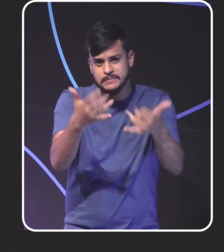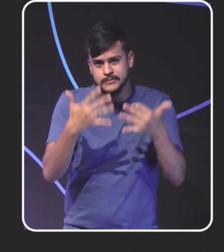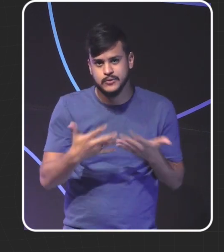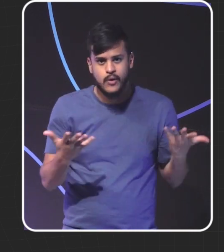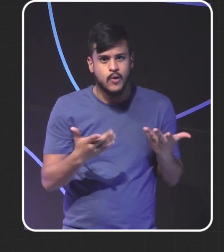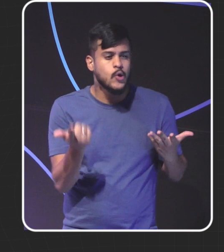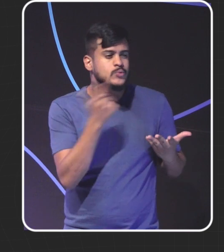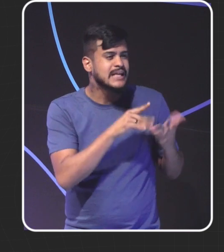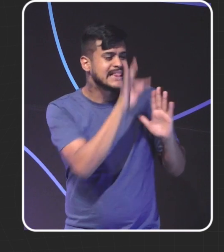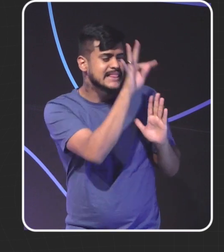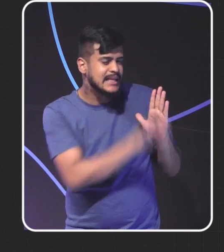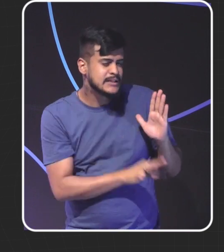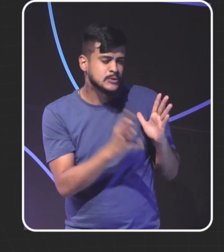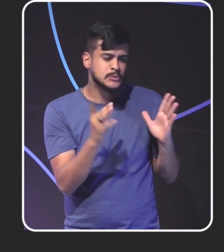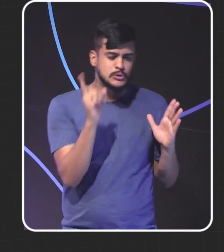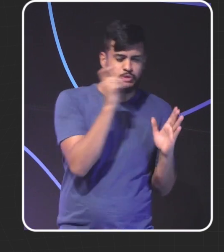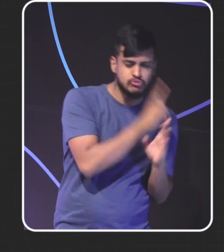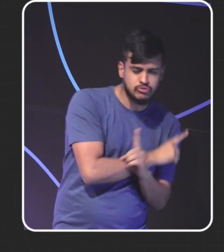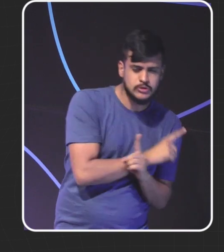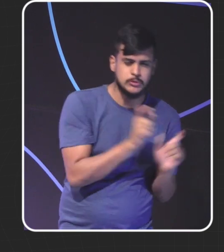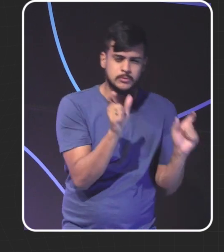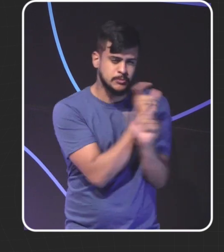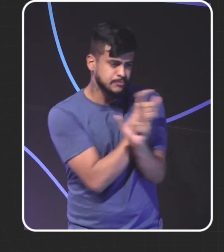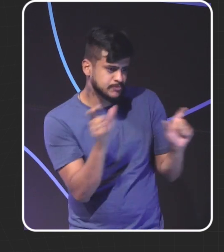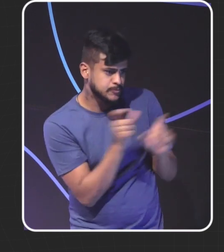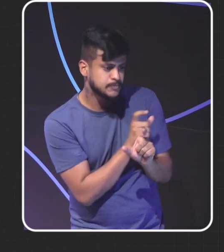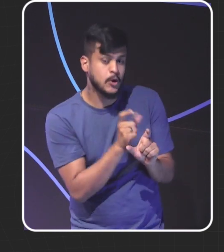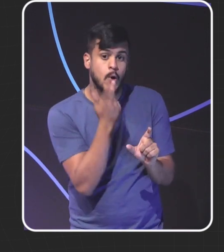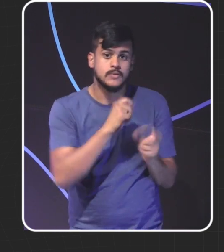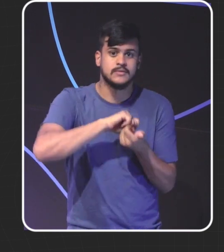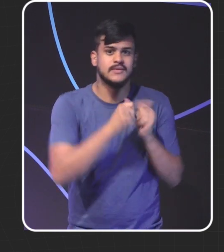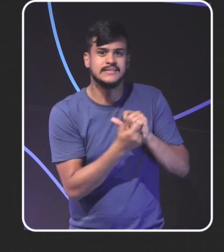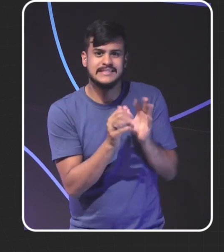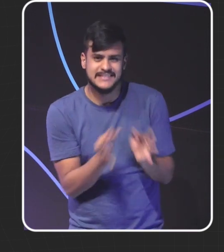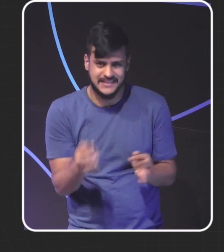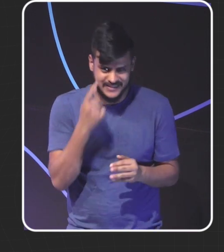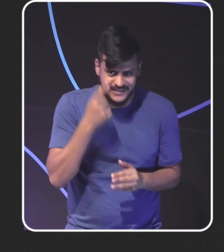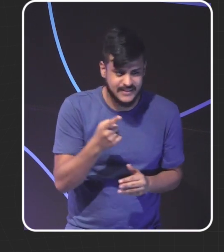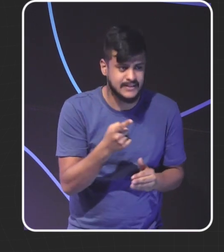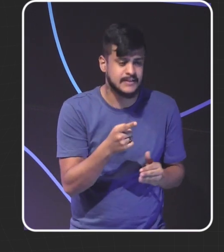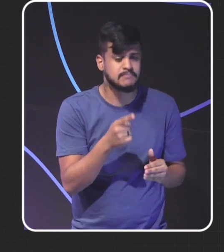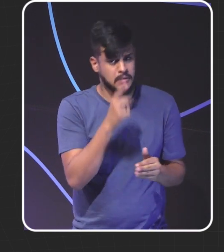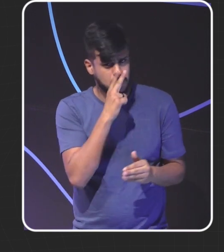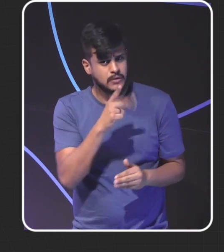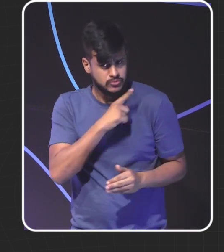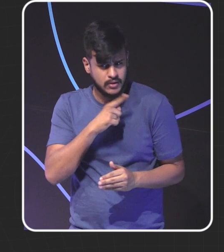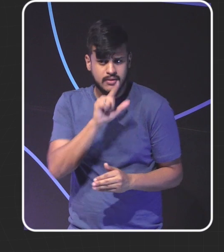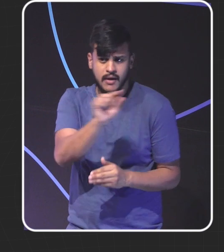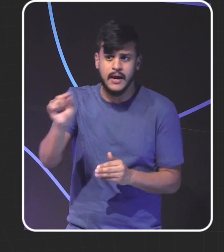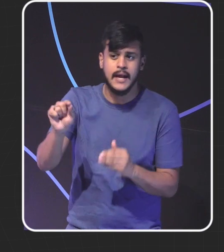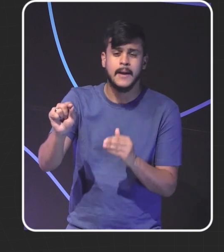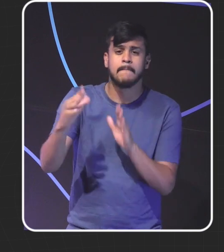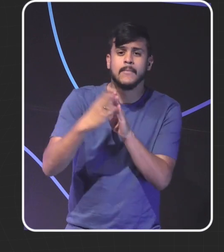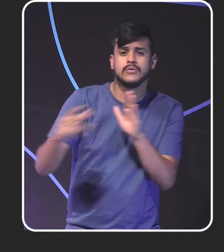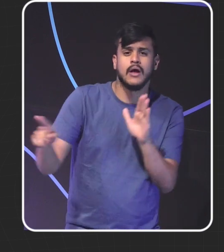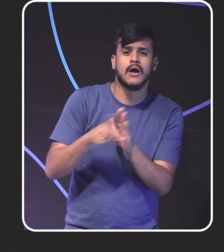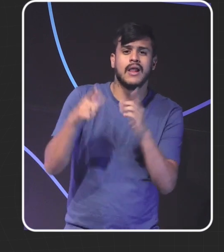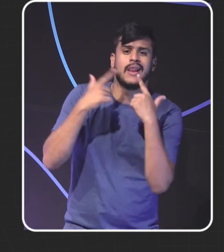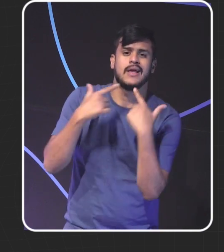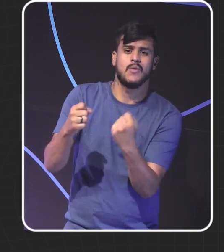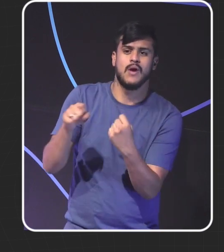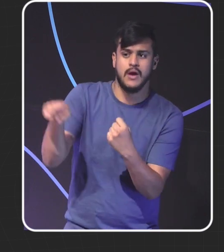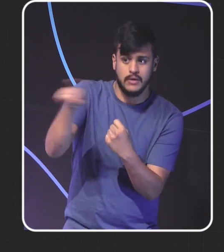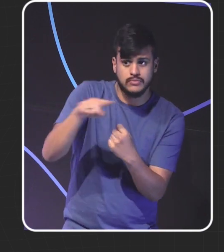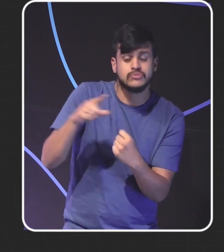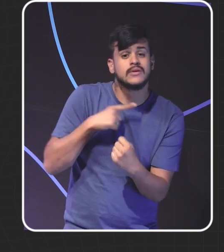texto mais complexo, e eu acho que, por exemplo, com esses modelos de linguagem, uma das